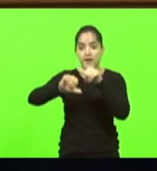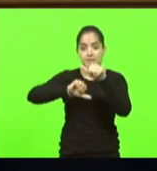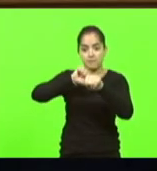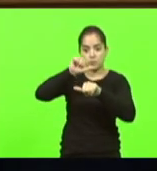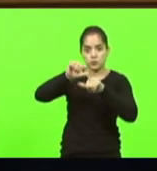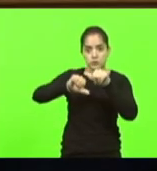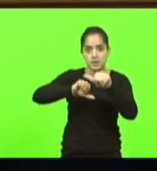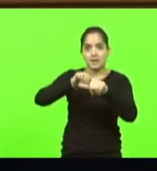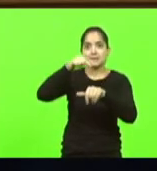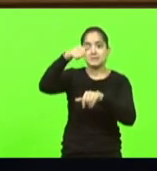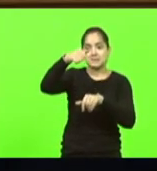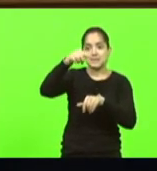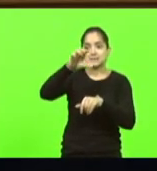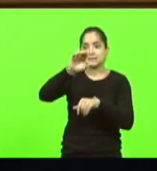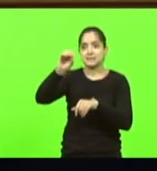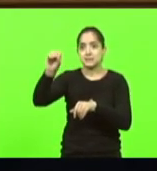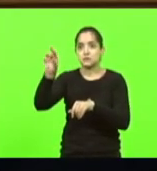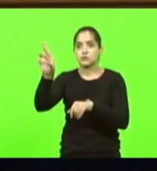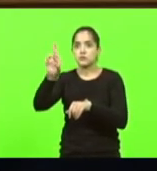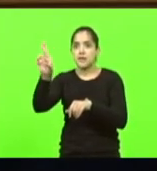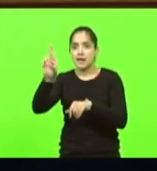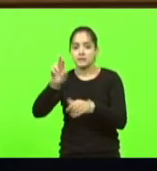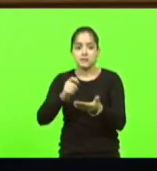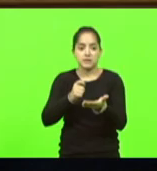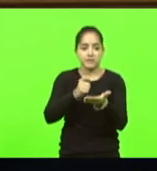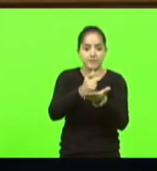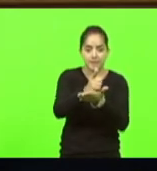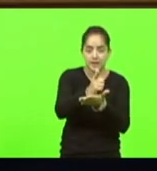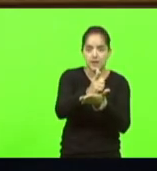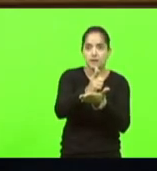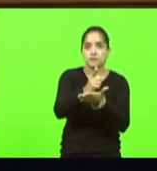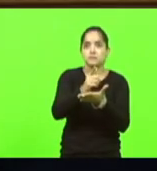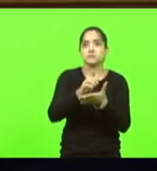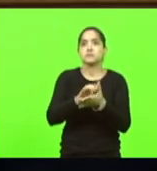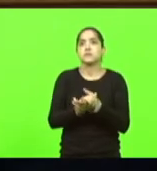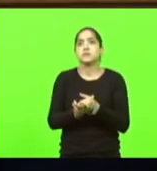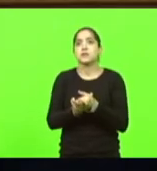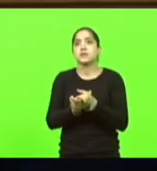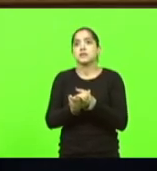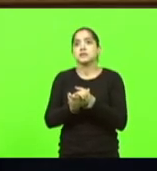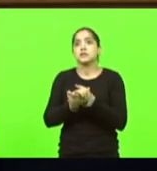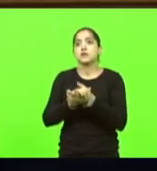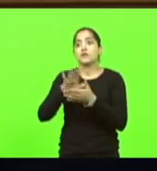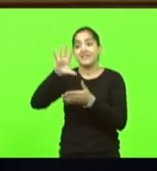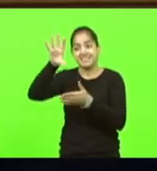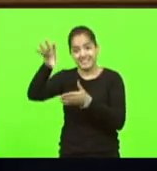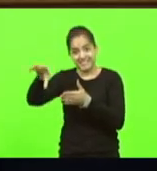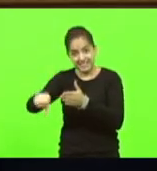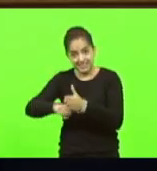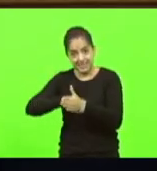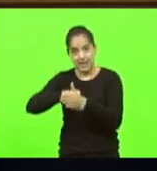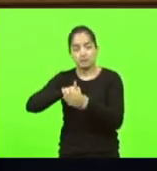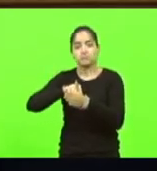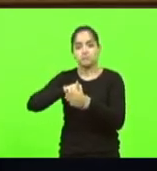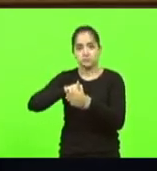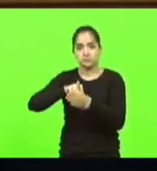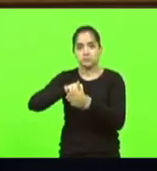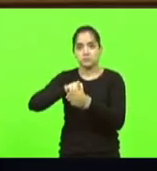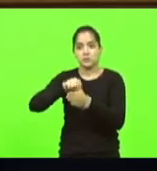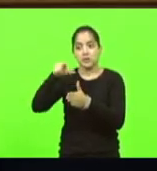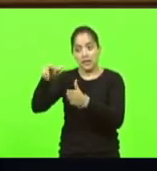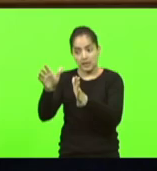pagar 700reais de contribuição gente que está isenta então vamo tirar 700reais de quem ganha